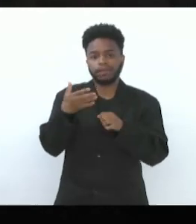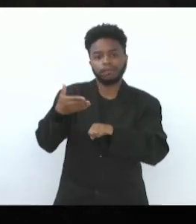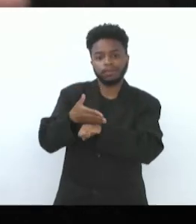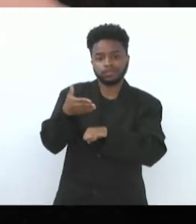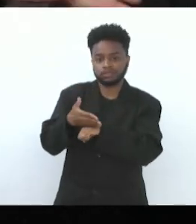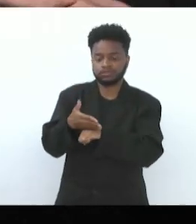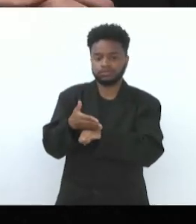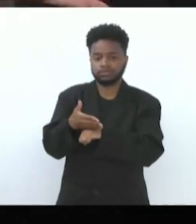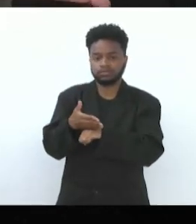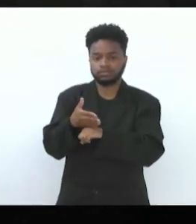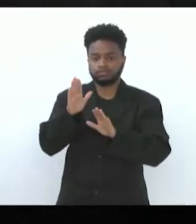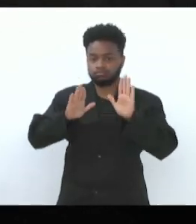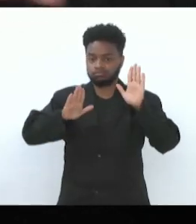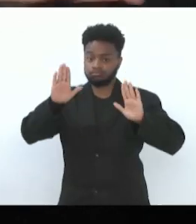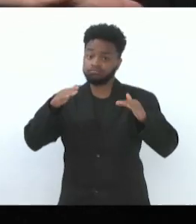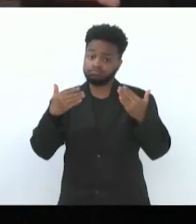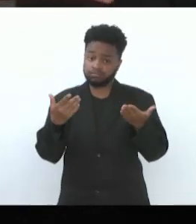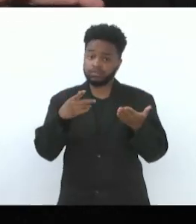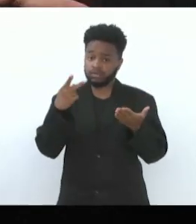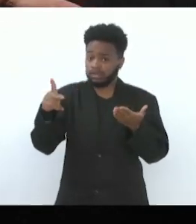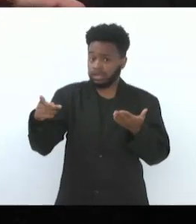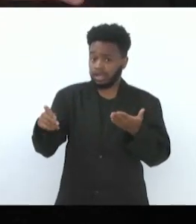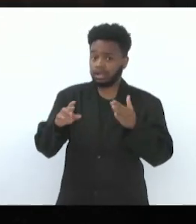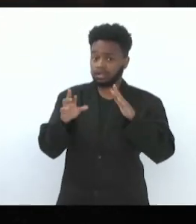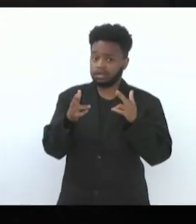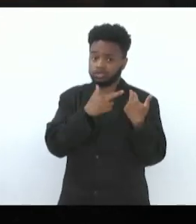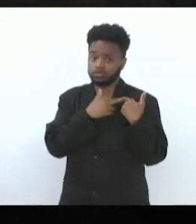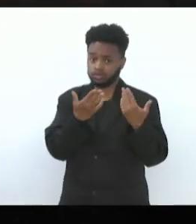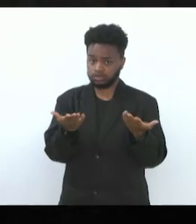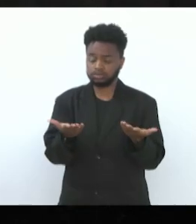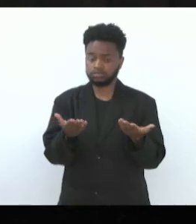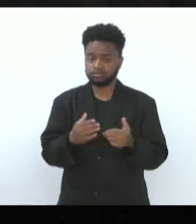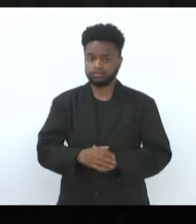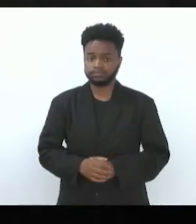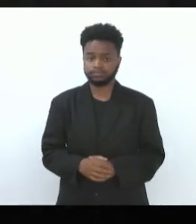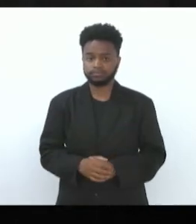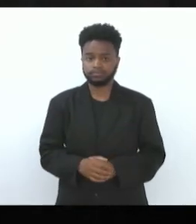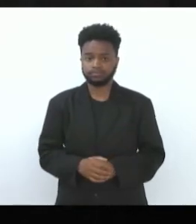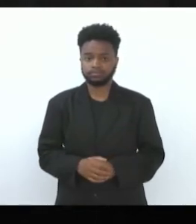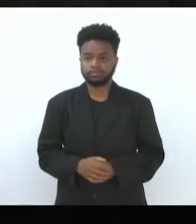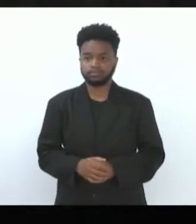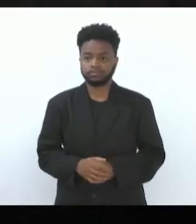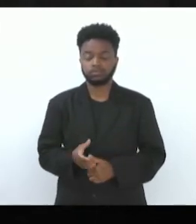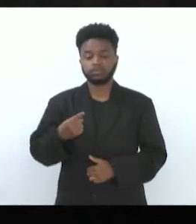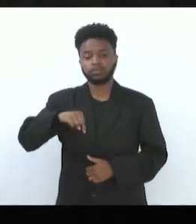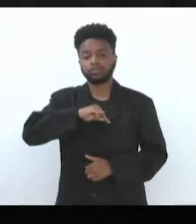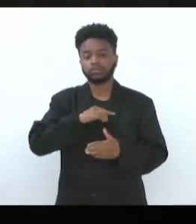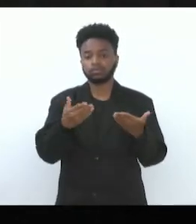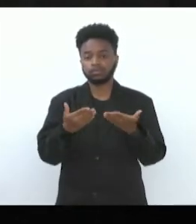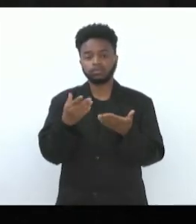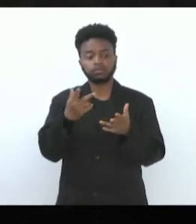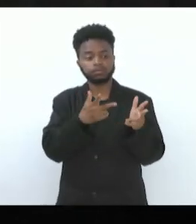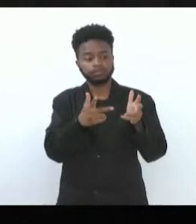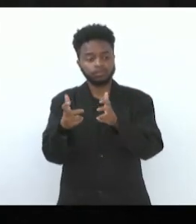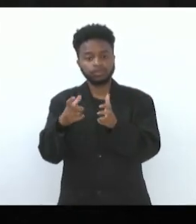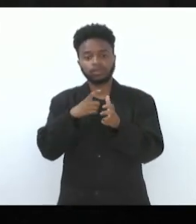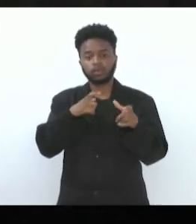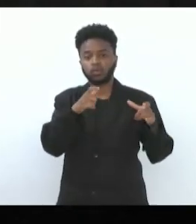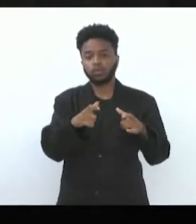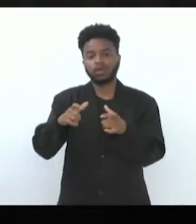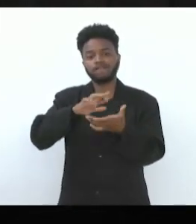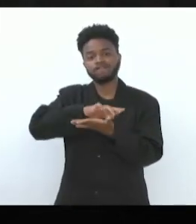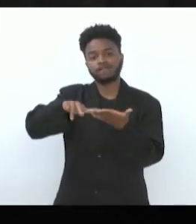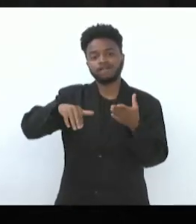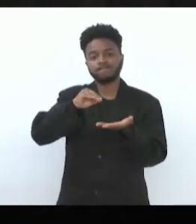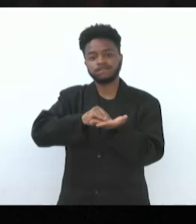pregão, do leilão, então a responsabilidade é deles. Então, hoje nós estamos vivendo nesse momento. Ainda tem vários lugares que estão sem água.